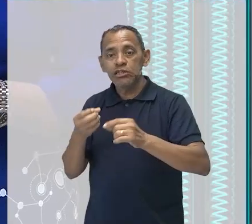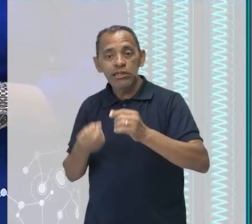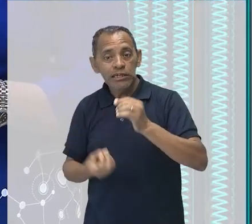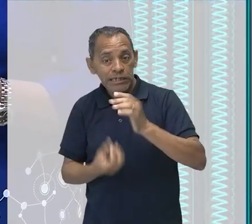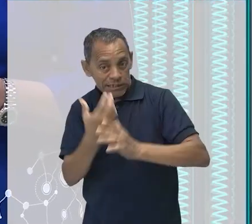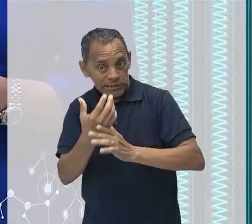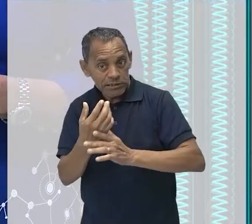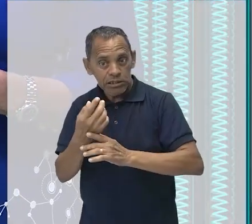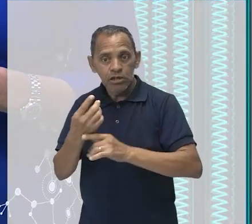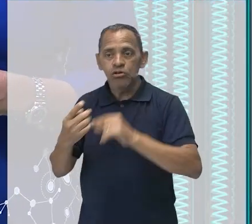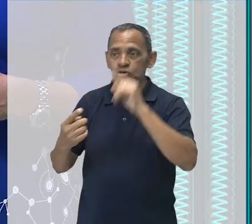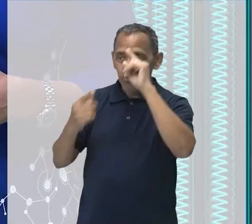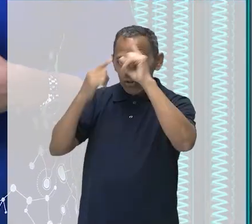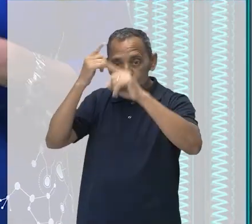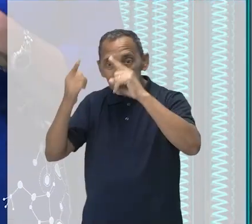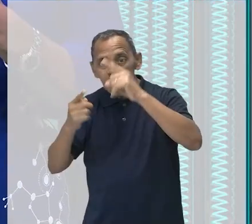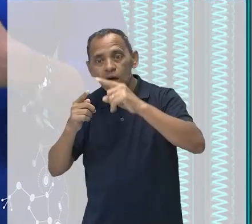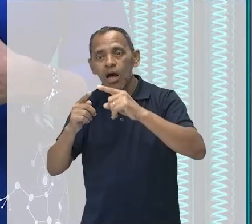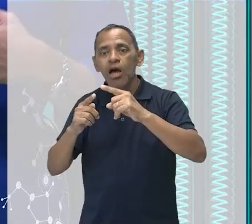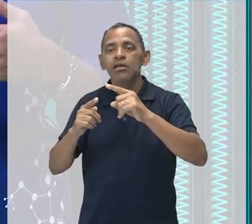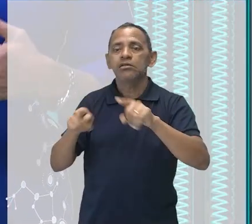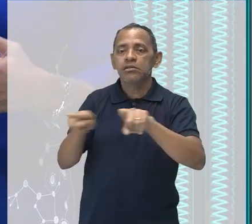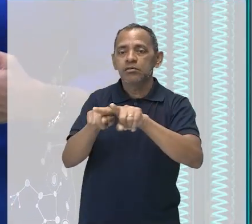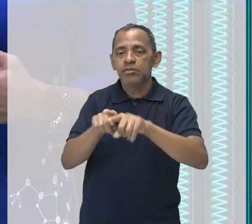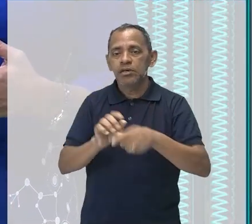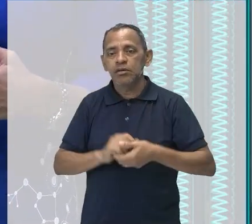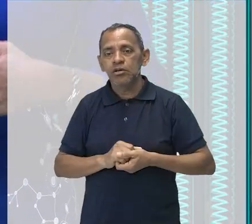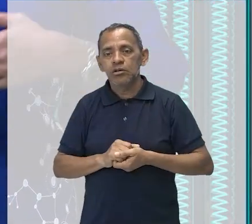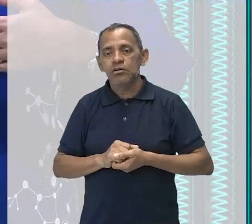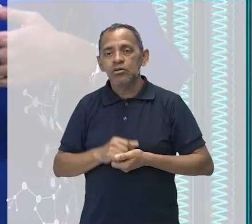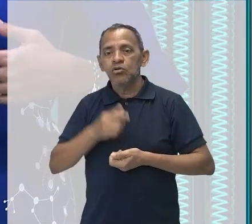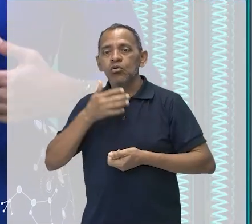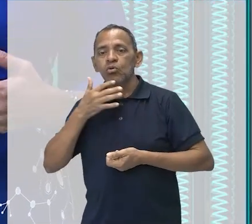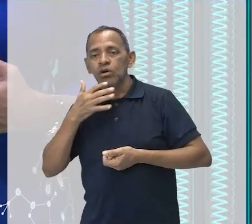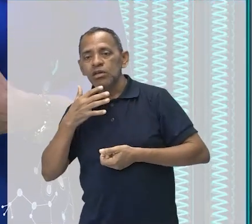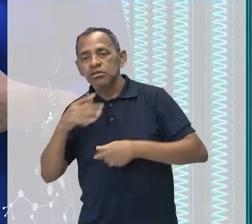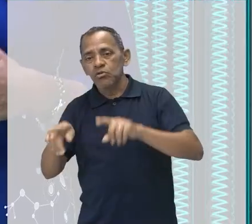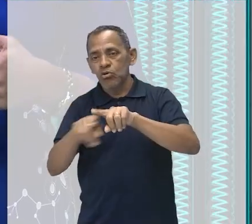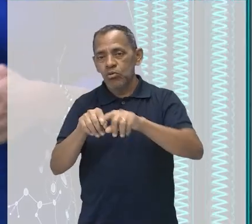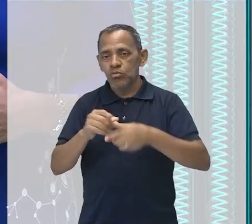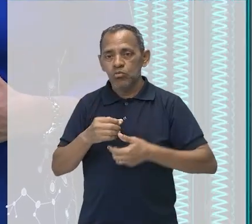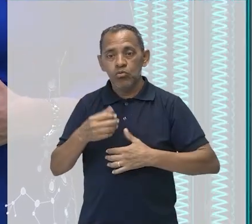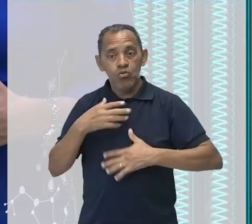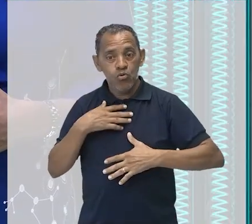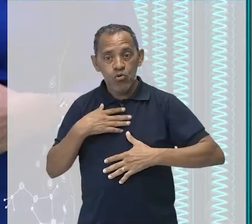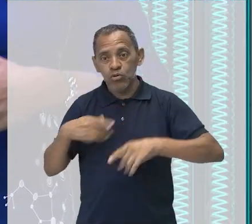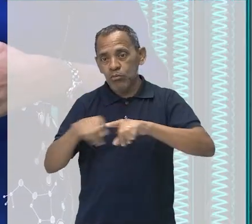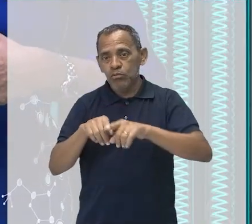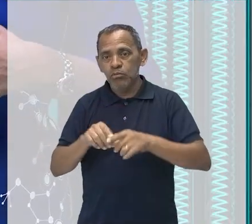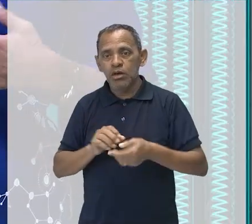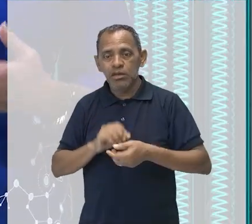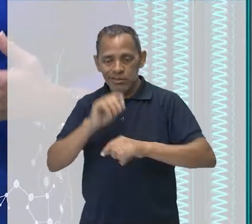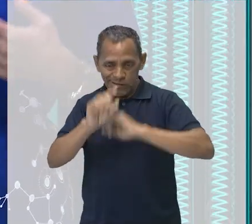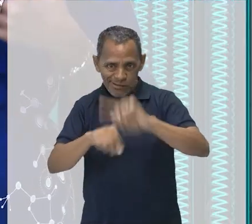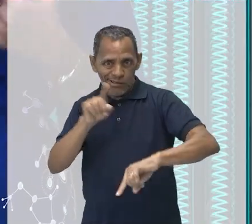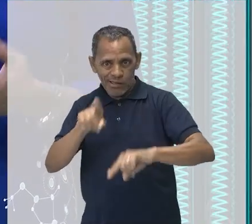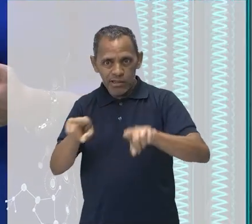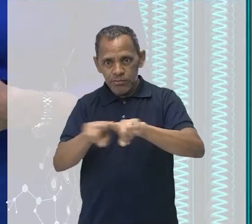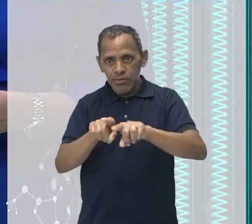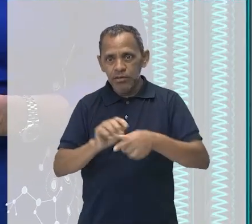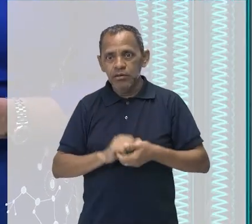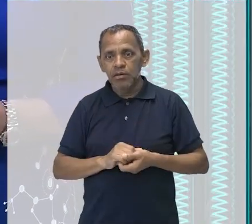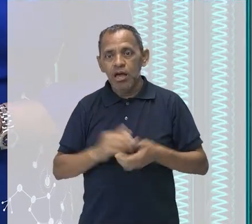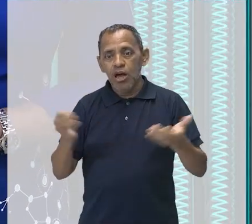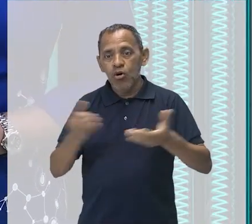de improvisação, certo? Então, um conhece o outro melhor, conhece o corpo, e a partir daí eles se tornam